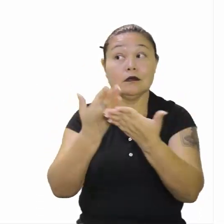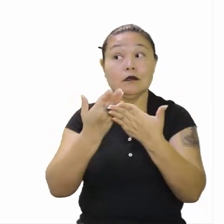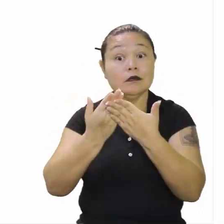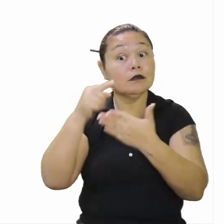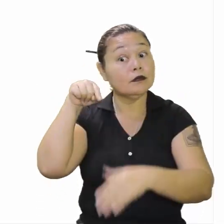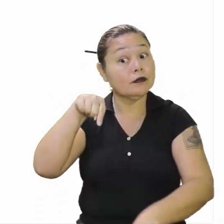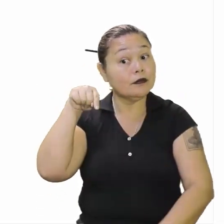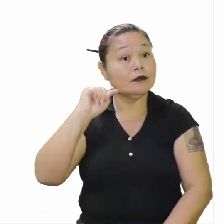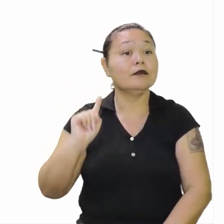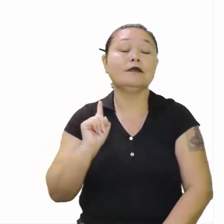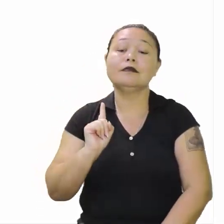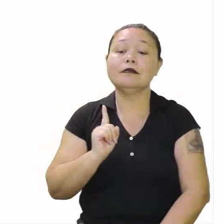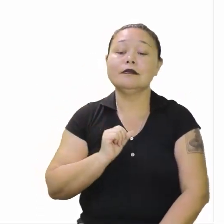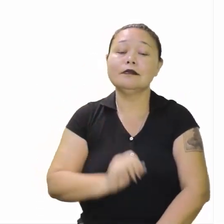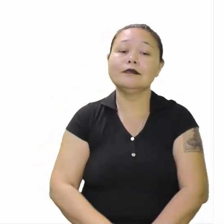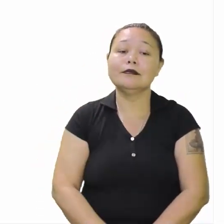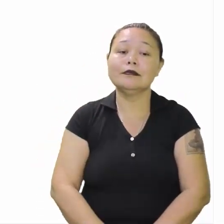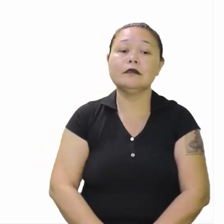é